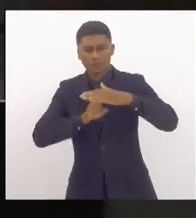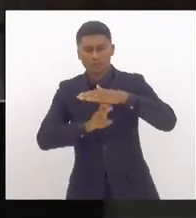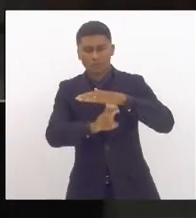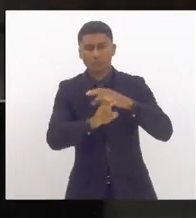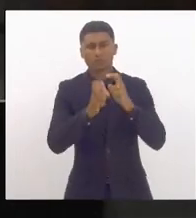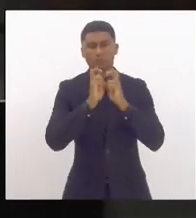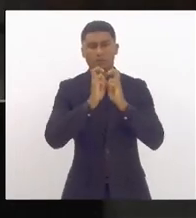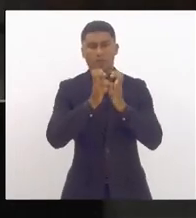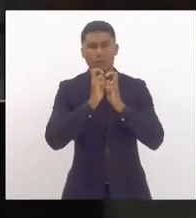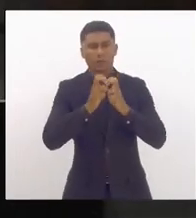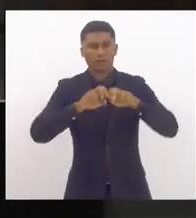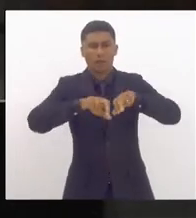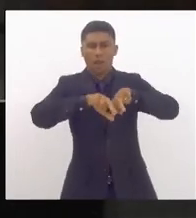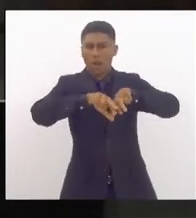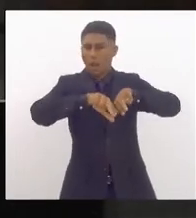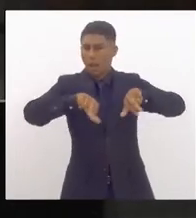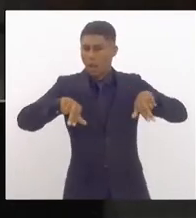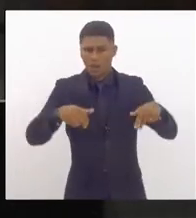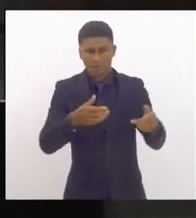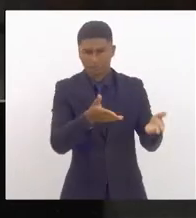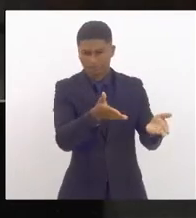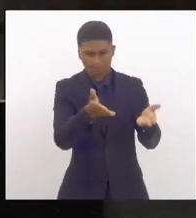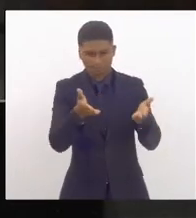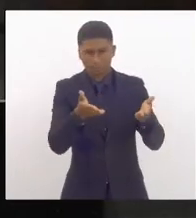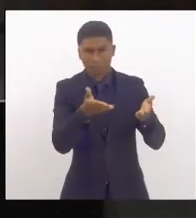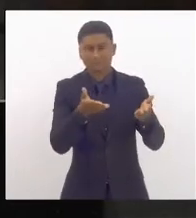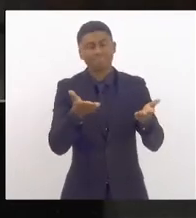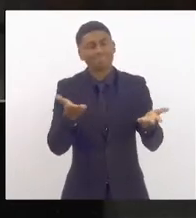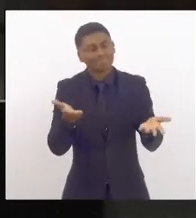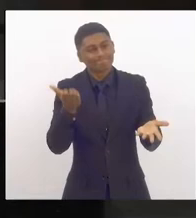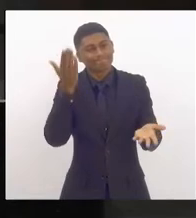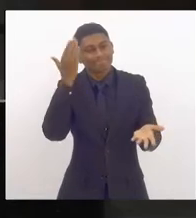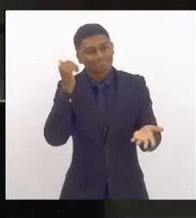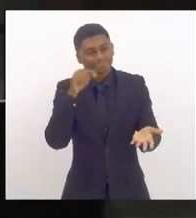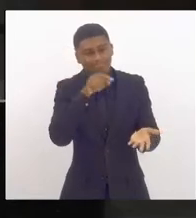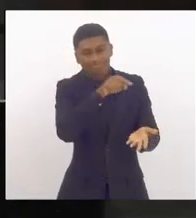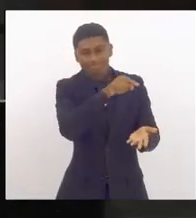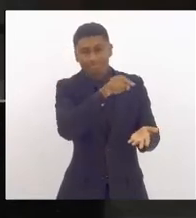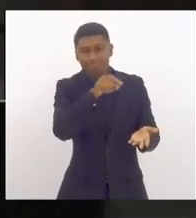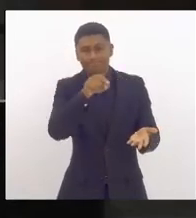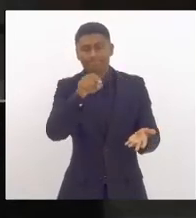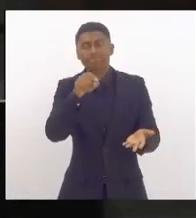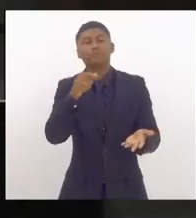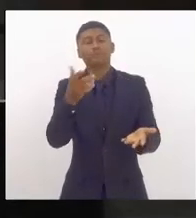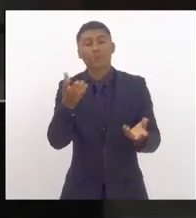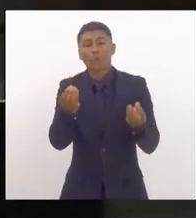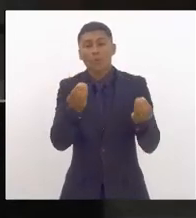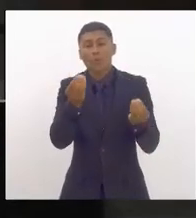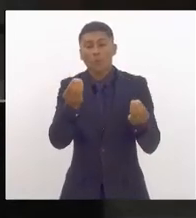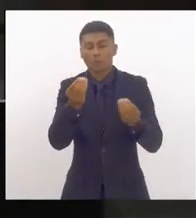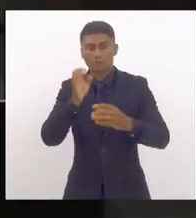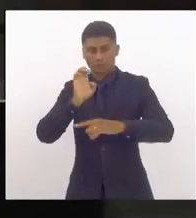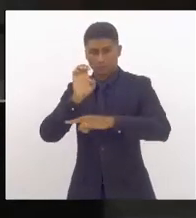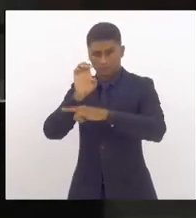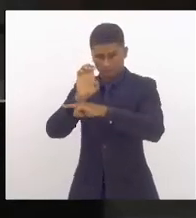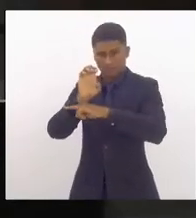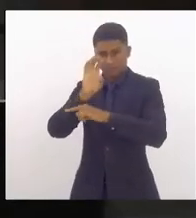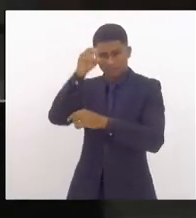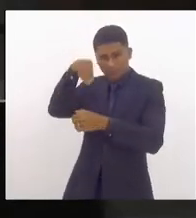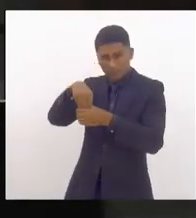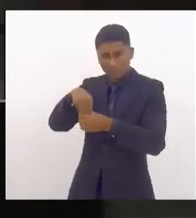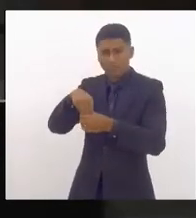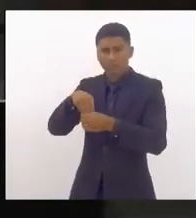transportes que viabilizam o processo produtivo de um estado